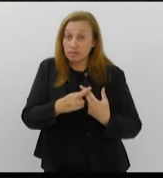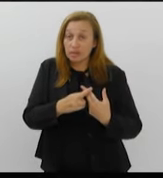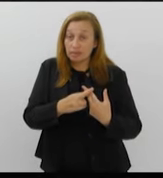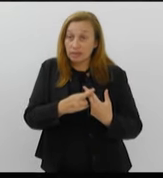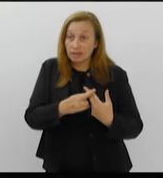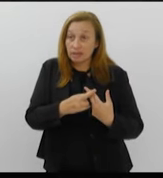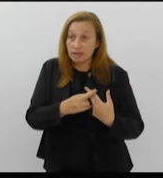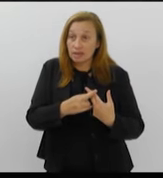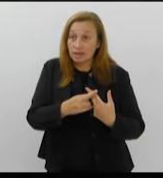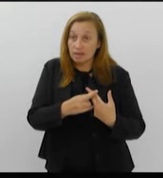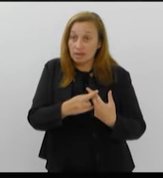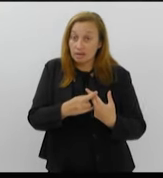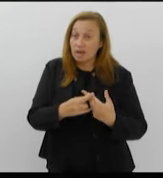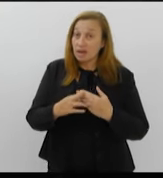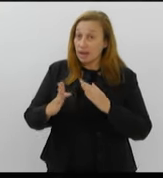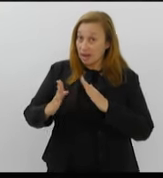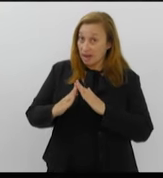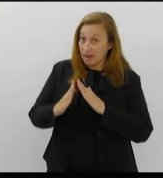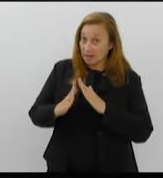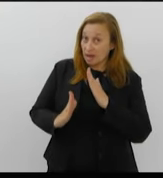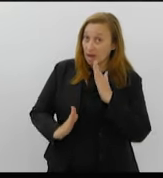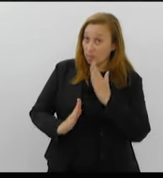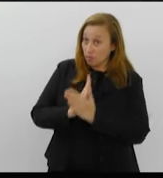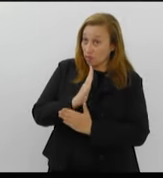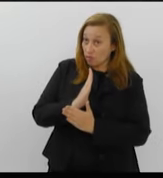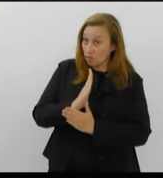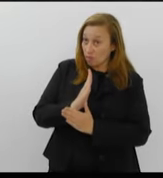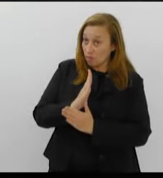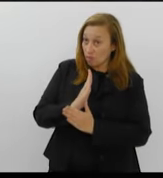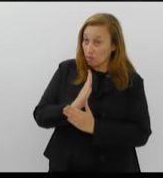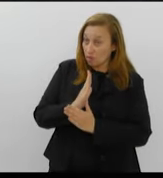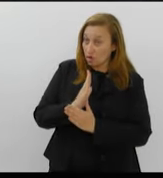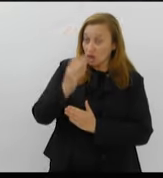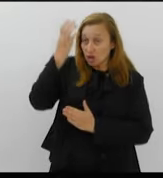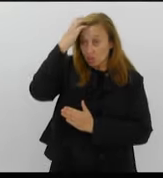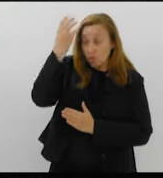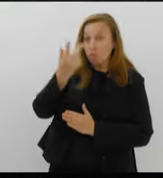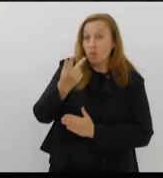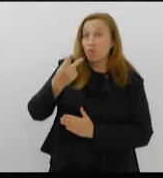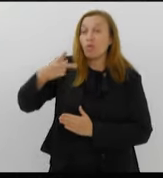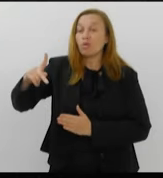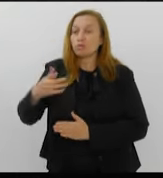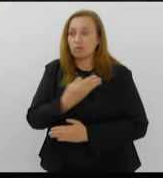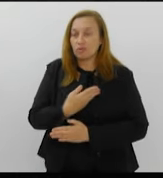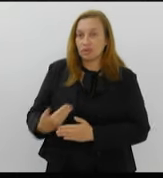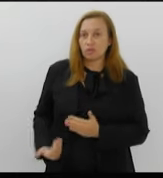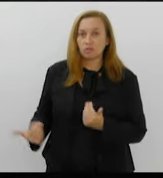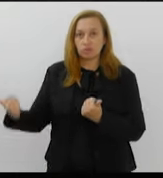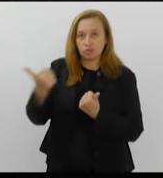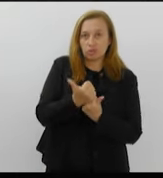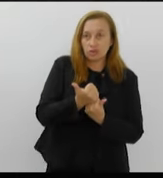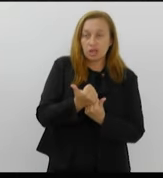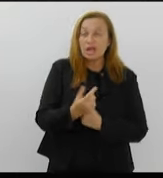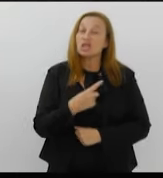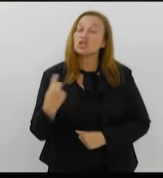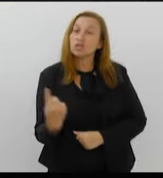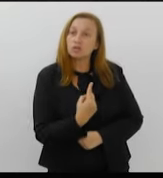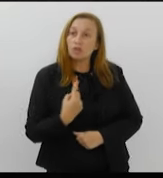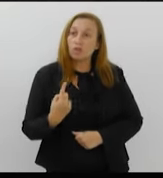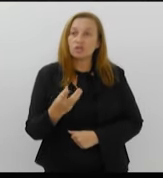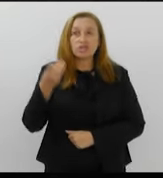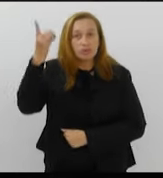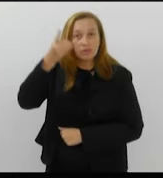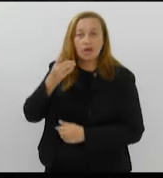que essa casa aqui aprovou e joga para o próximo governador. Se nós, deputados e deputadas, aprovarmos